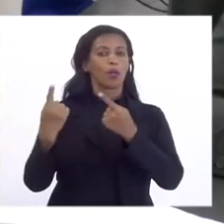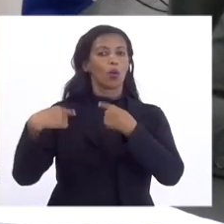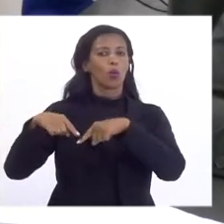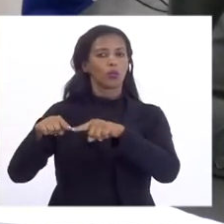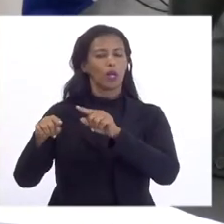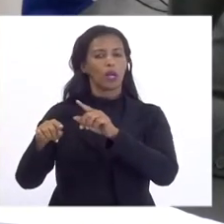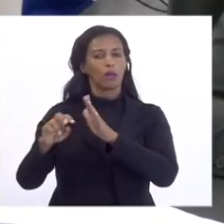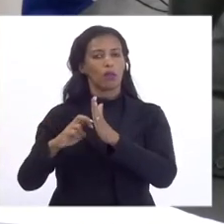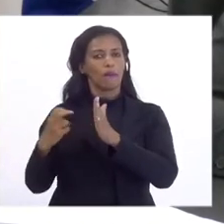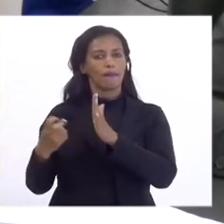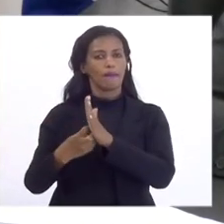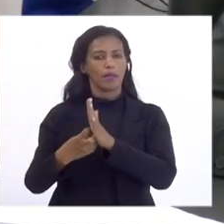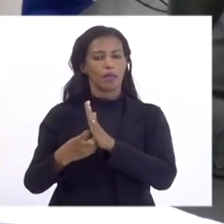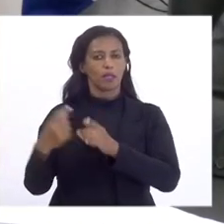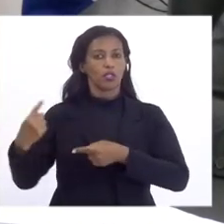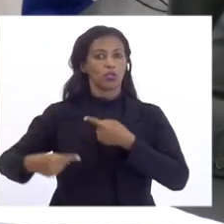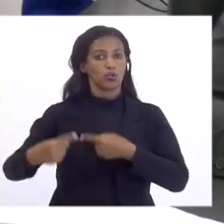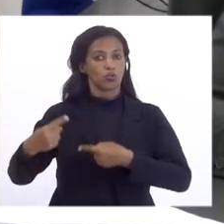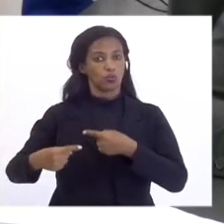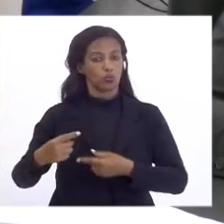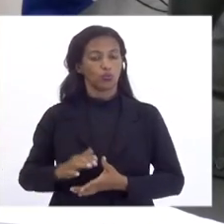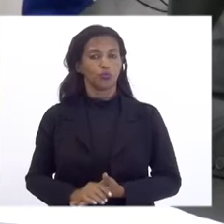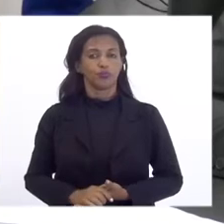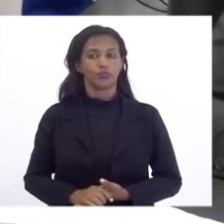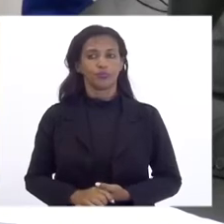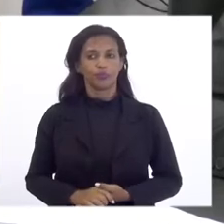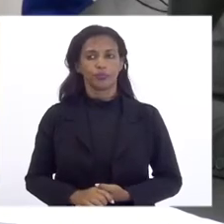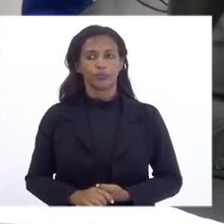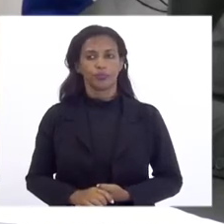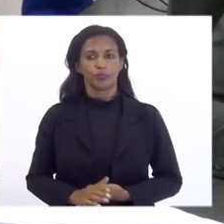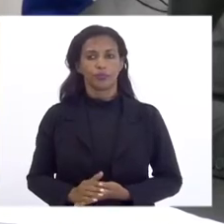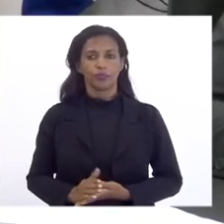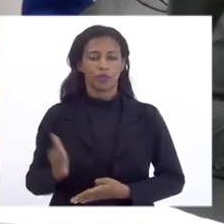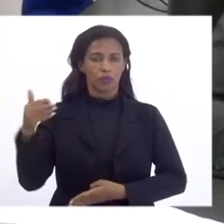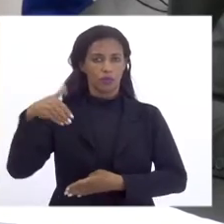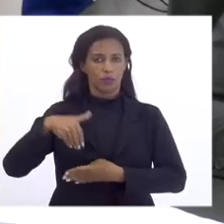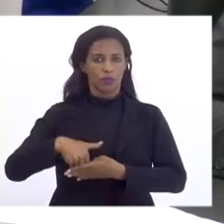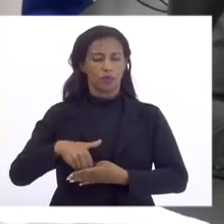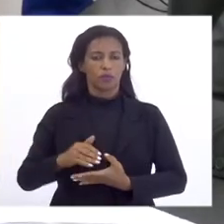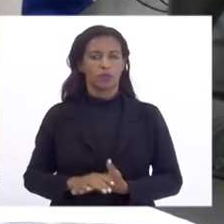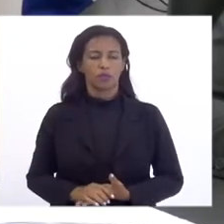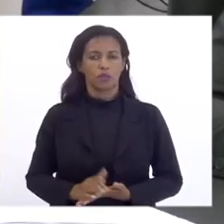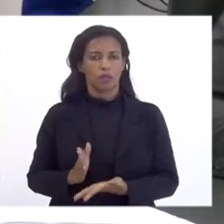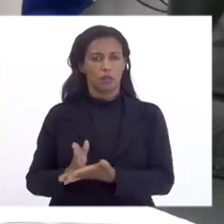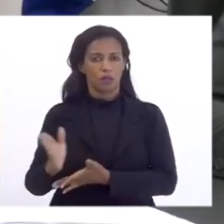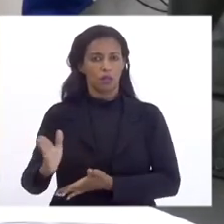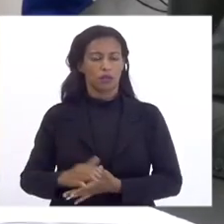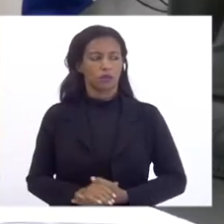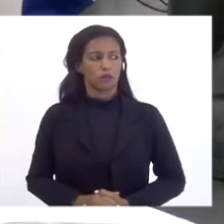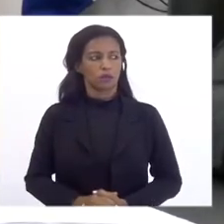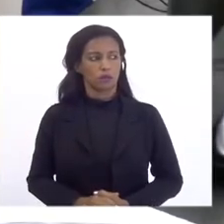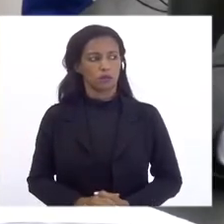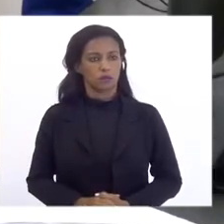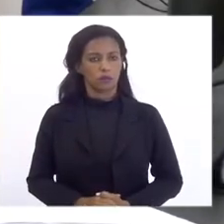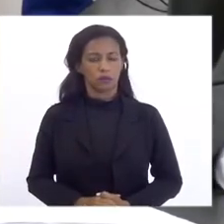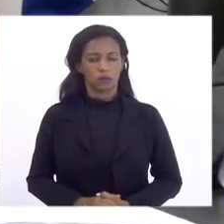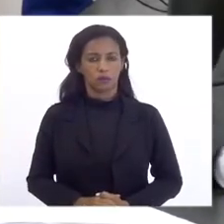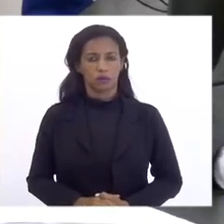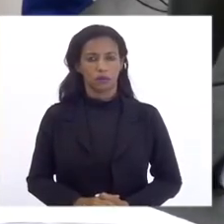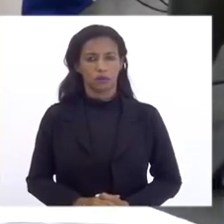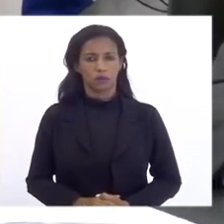emenda. Em discussão. Em votação. Aprovado.